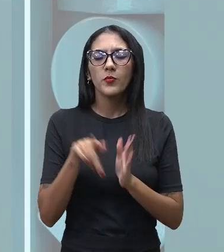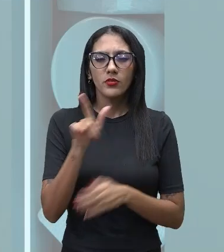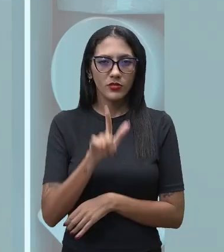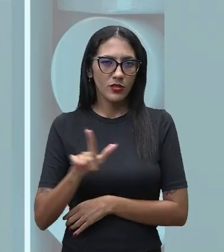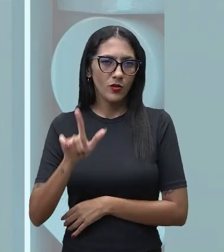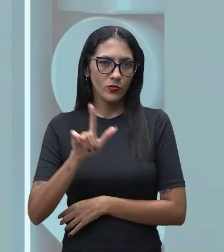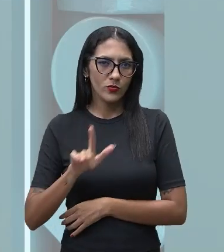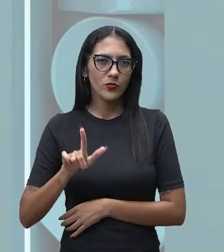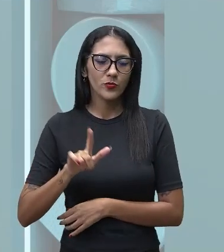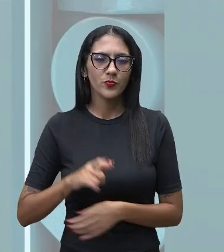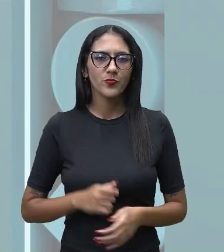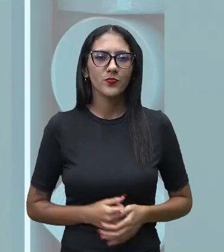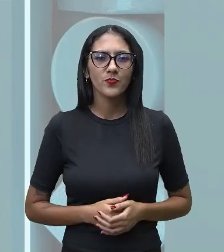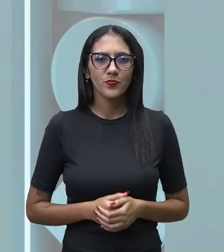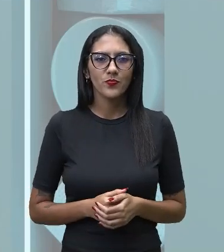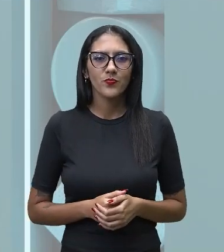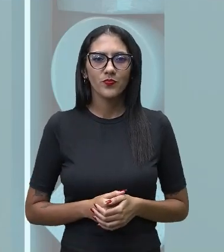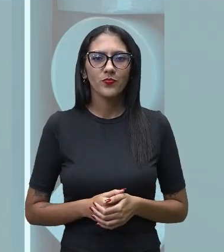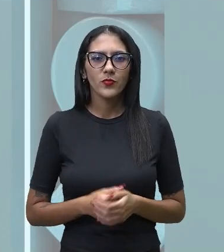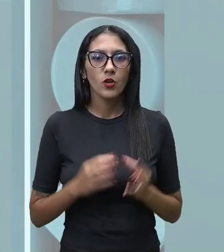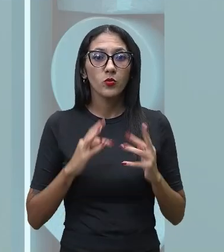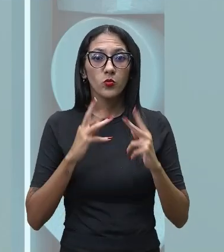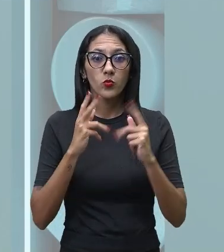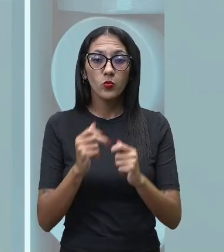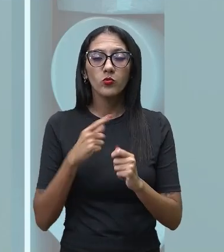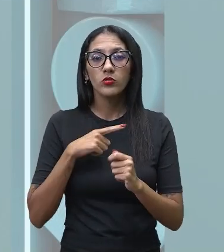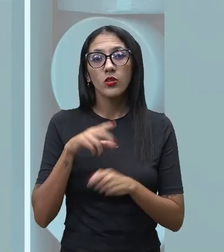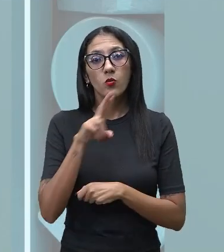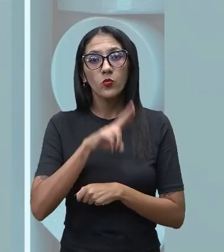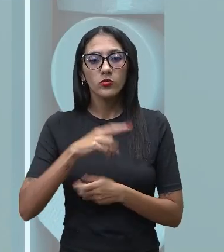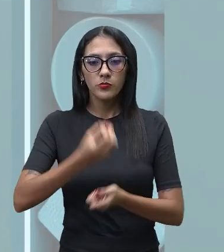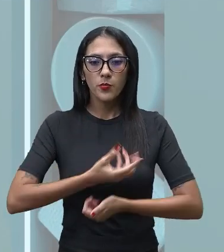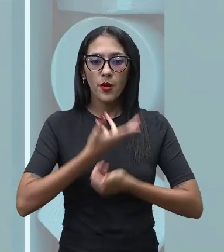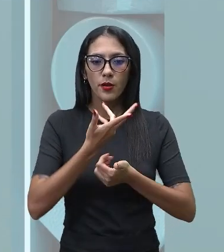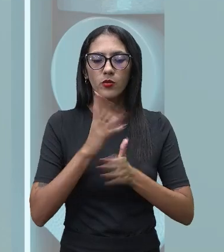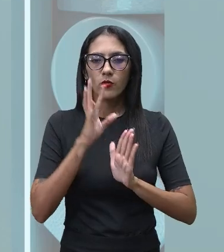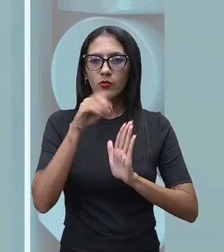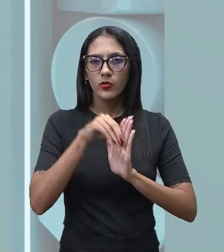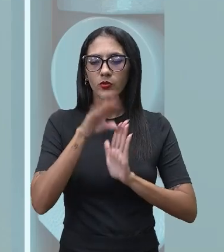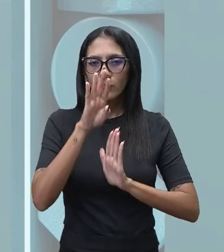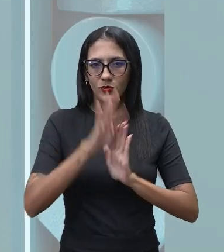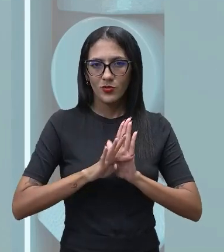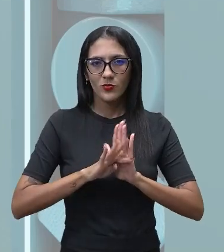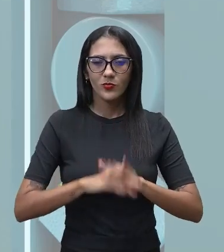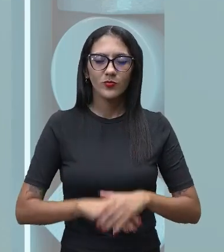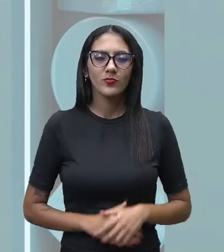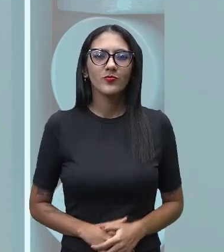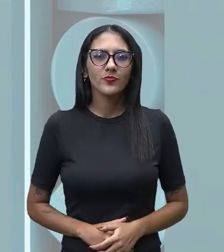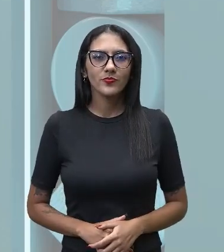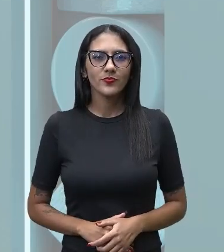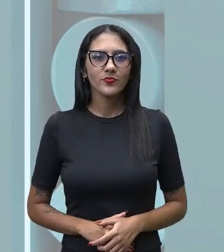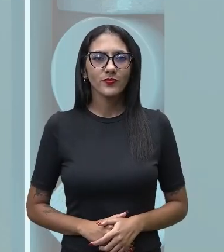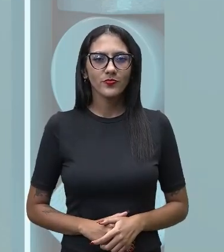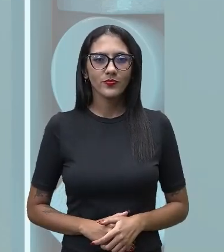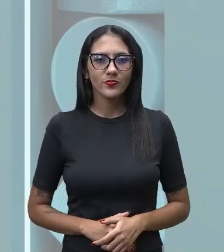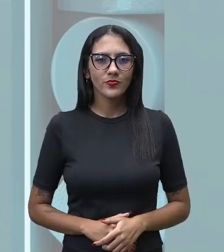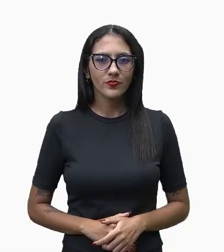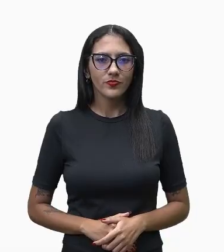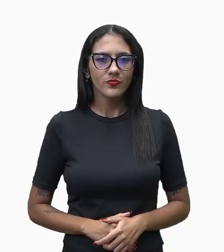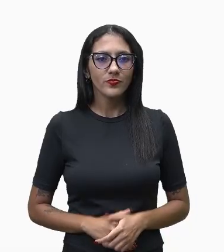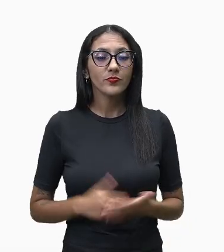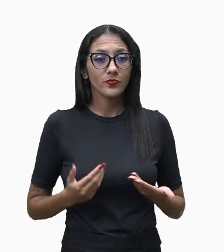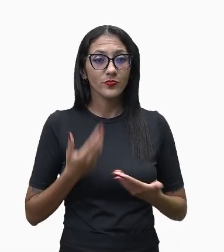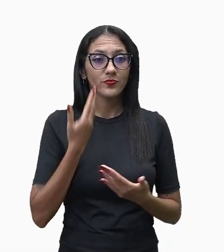isso está a serviço da expressão textual, ok? Então, na nossa cartela, nós